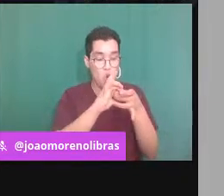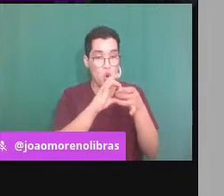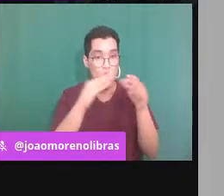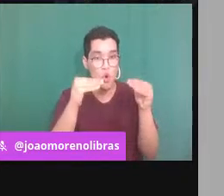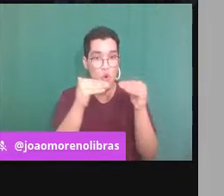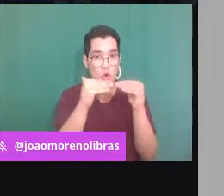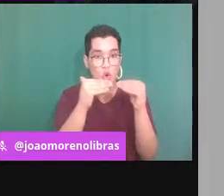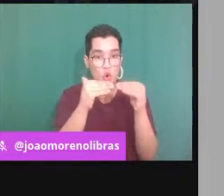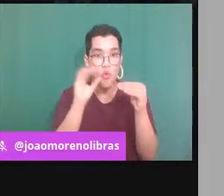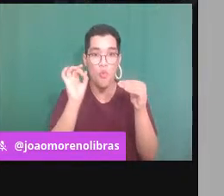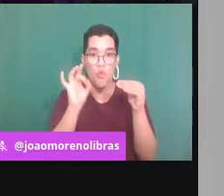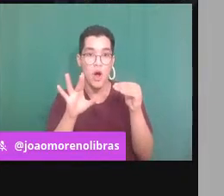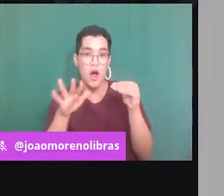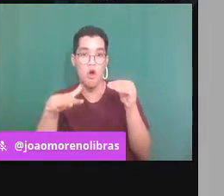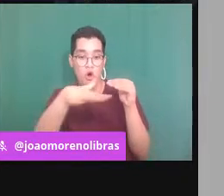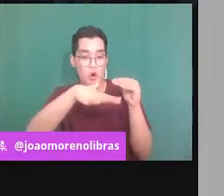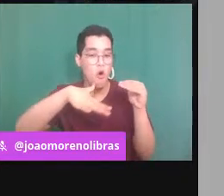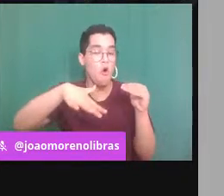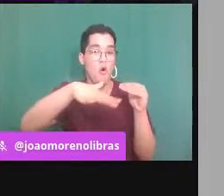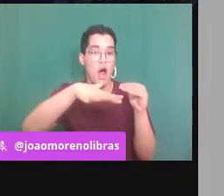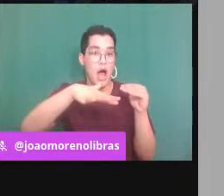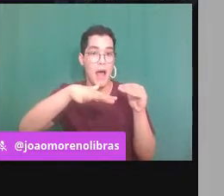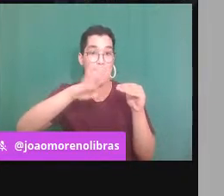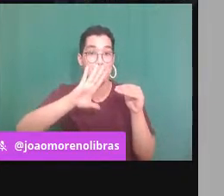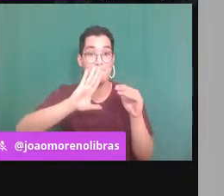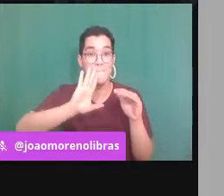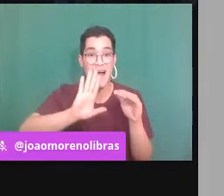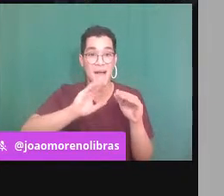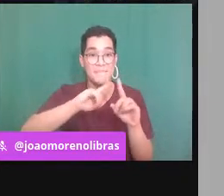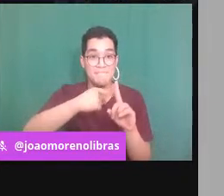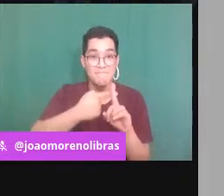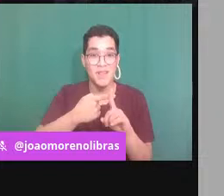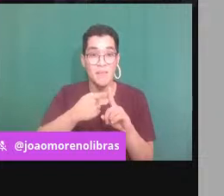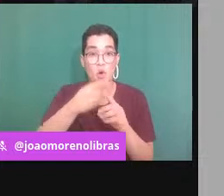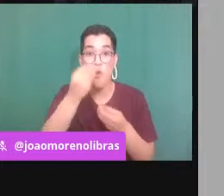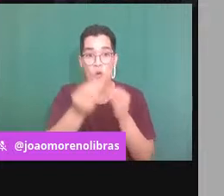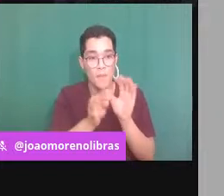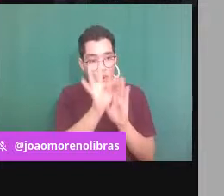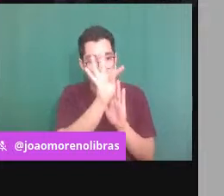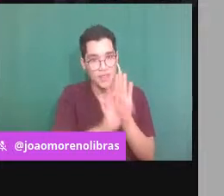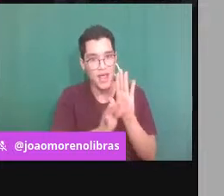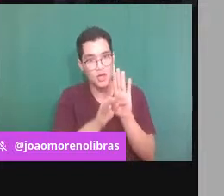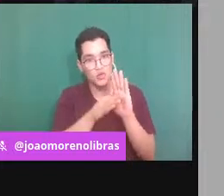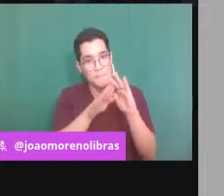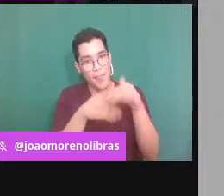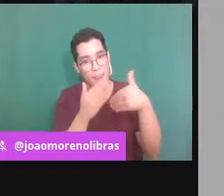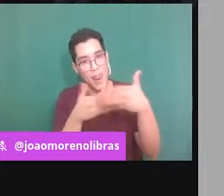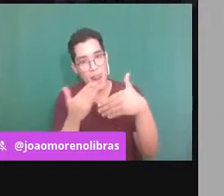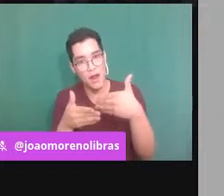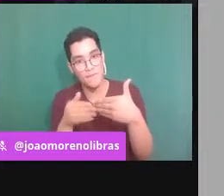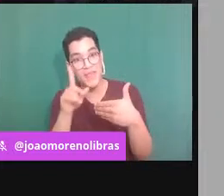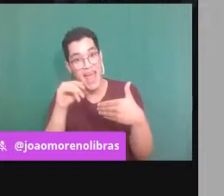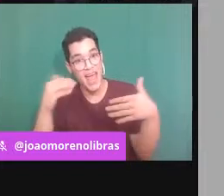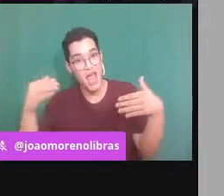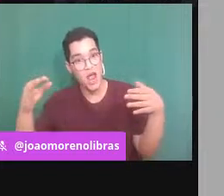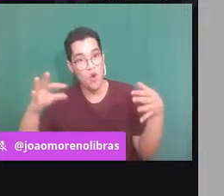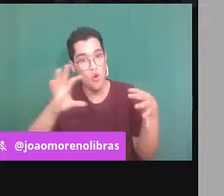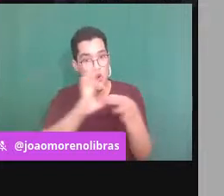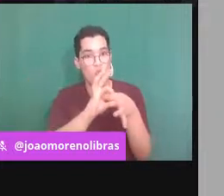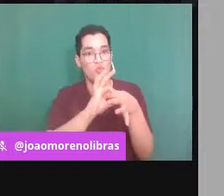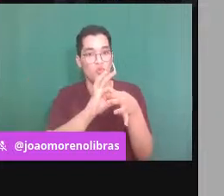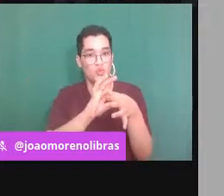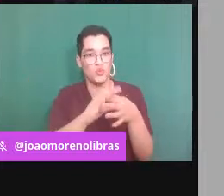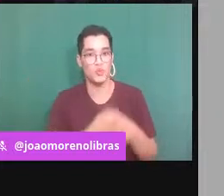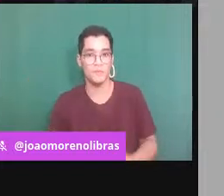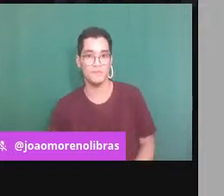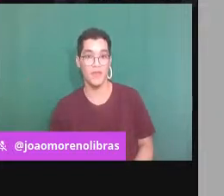enunciados isolados, mas ligadas à progressão do texto. Então, é o conjunto, é no conjunto, né? Eu passo agora à quinta sessão